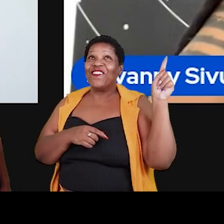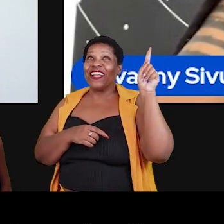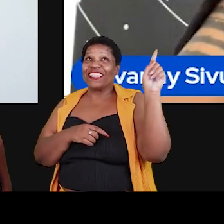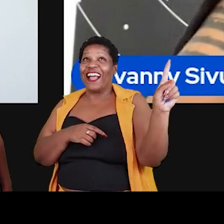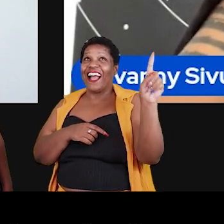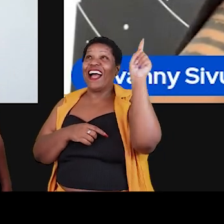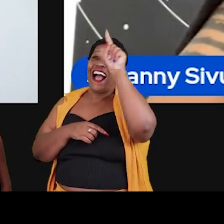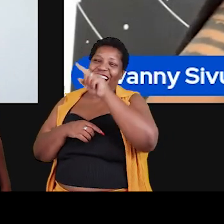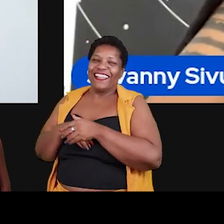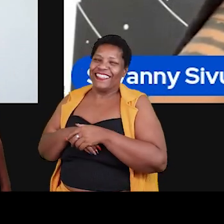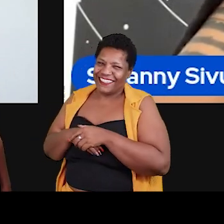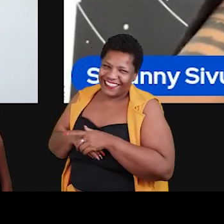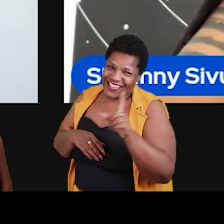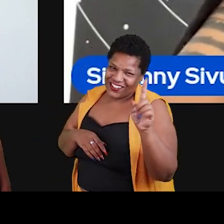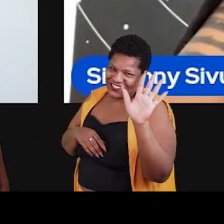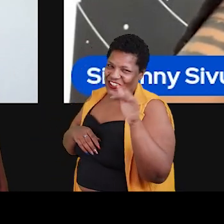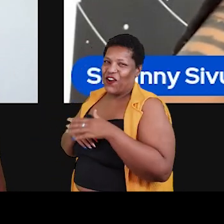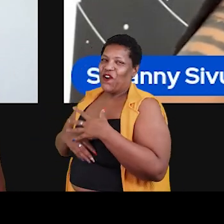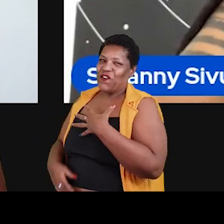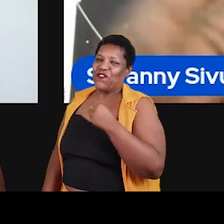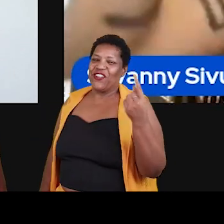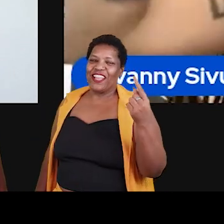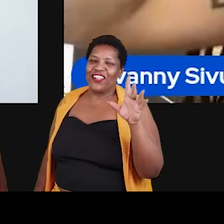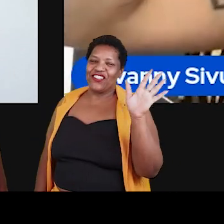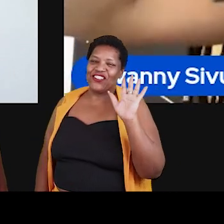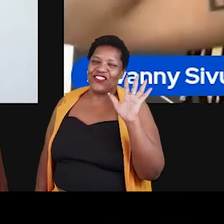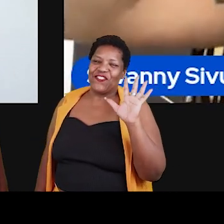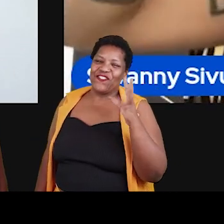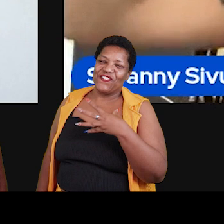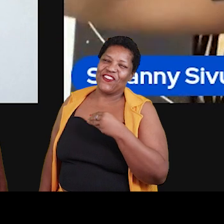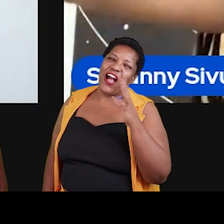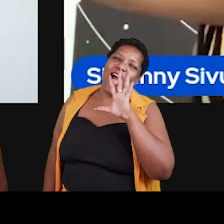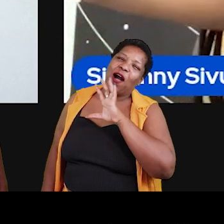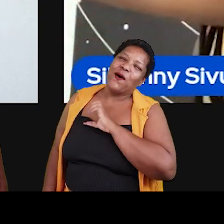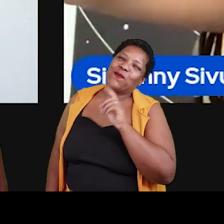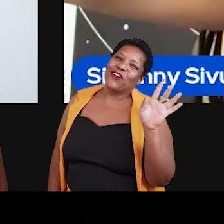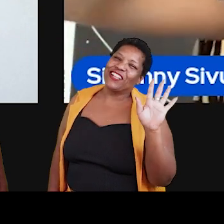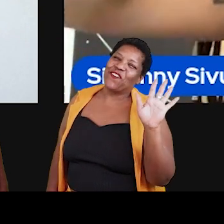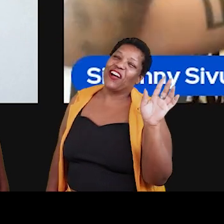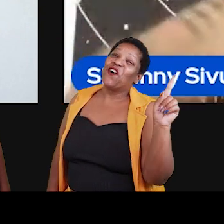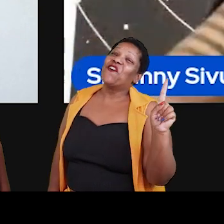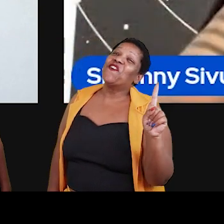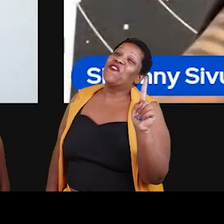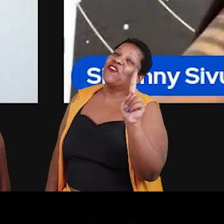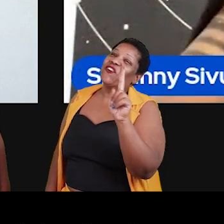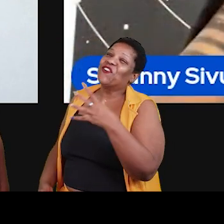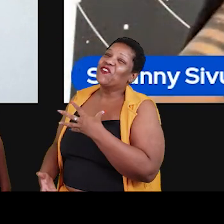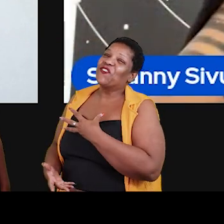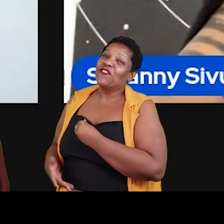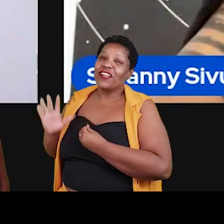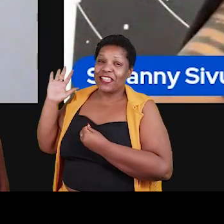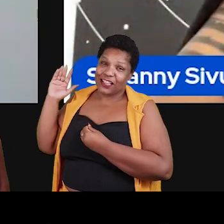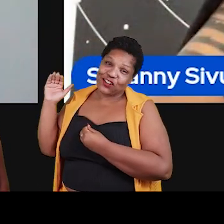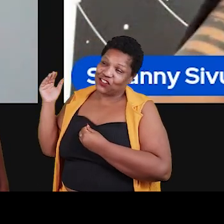frente. Ah, Ah, tchau, meu amor. Tchau, filho. Tá dando tchau